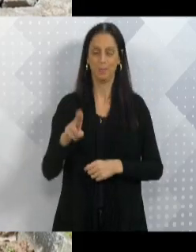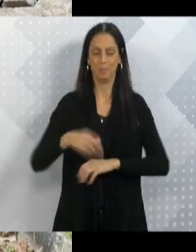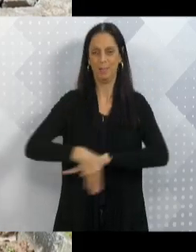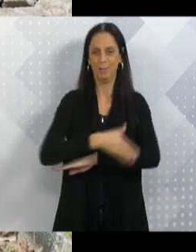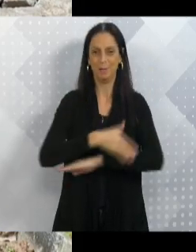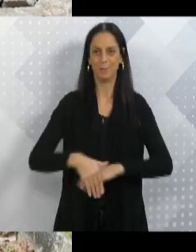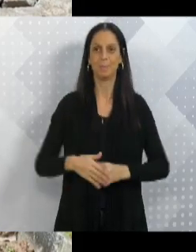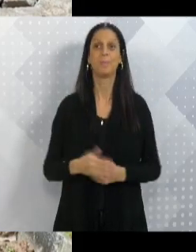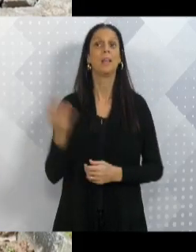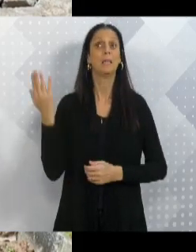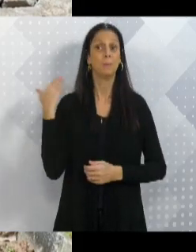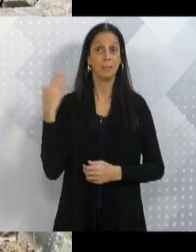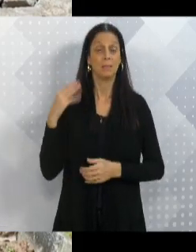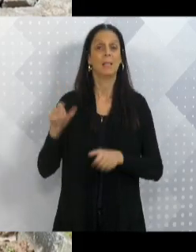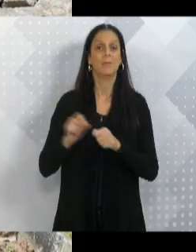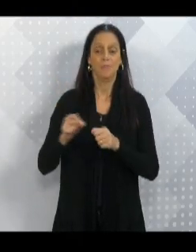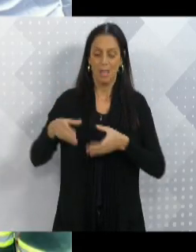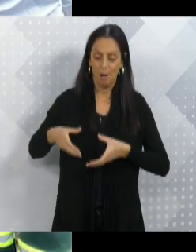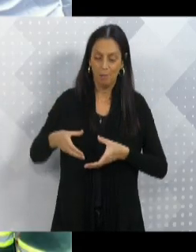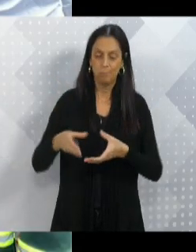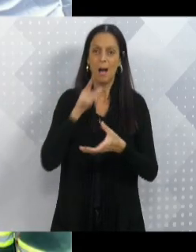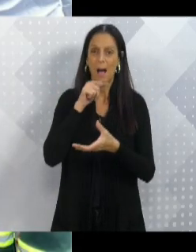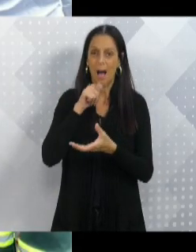uma drenagem grande que foi feita.